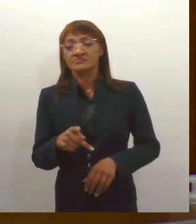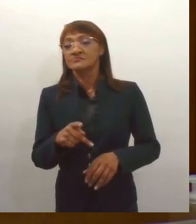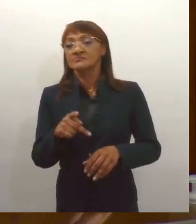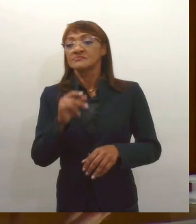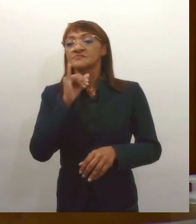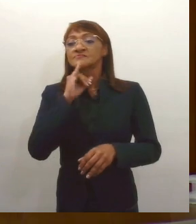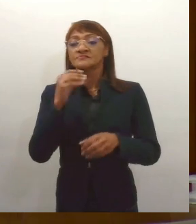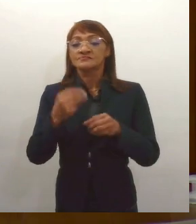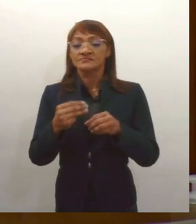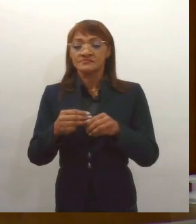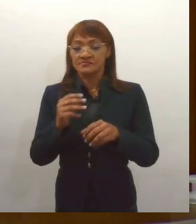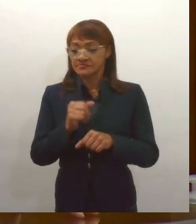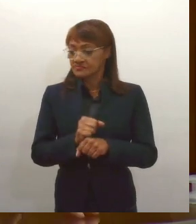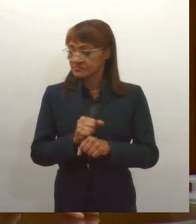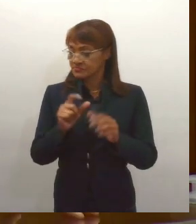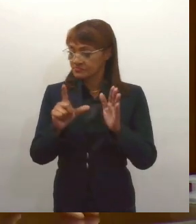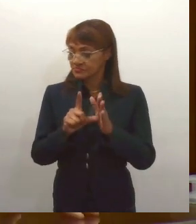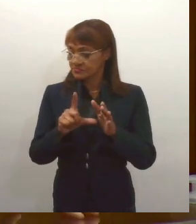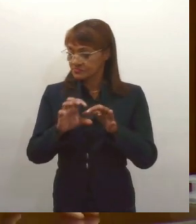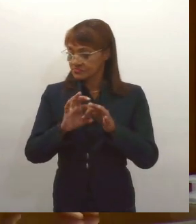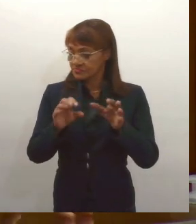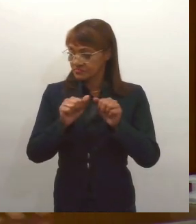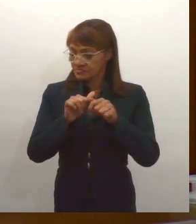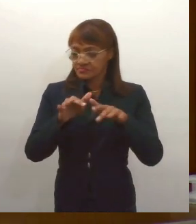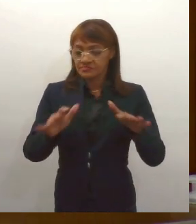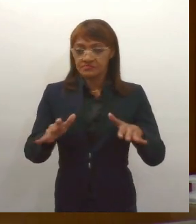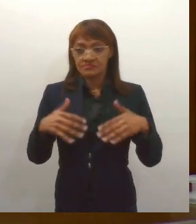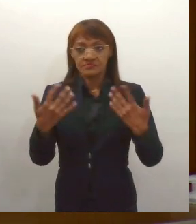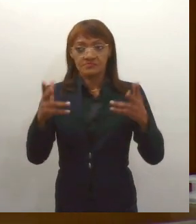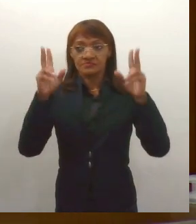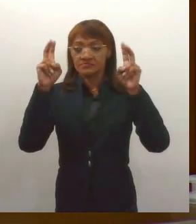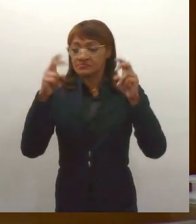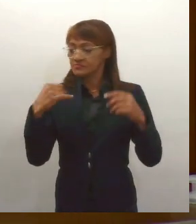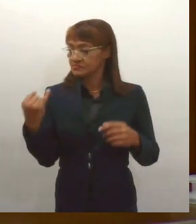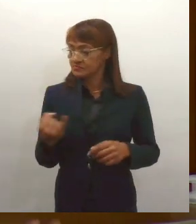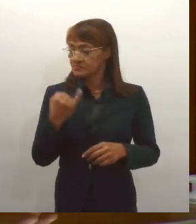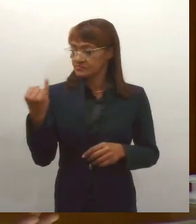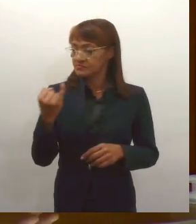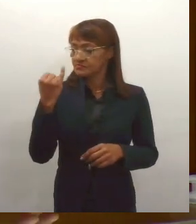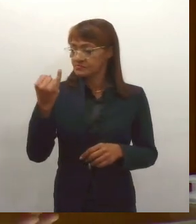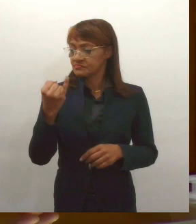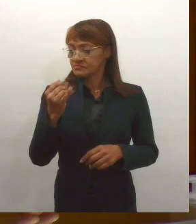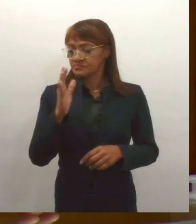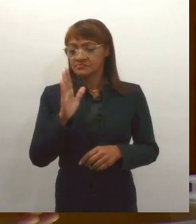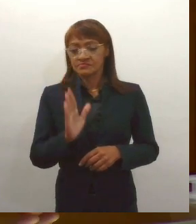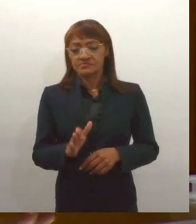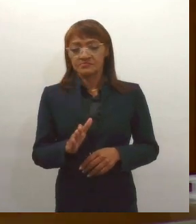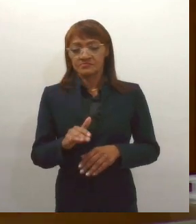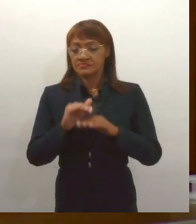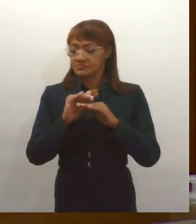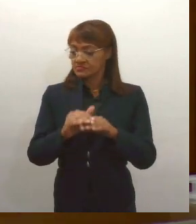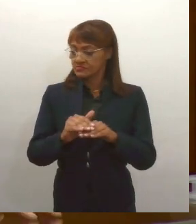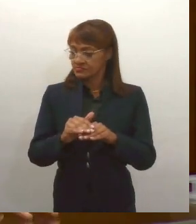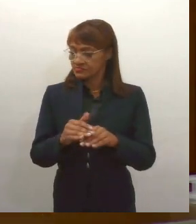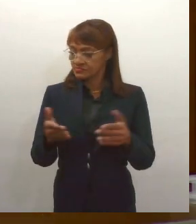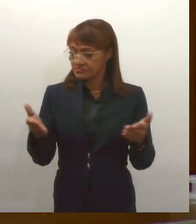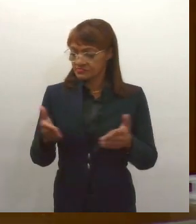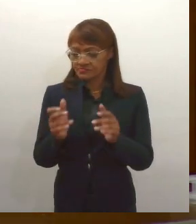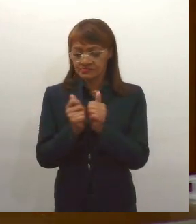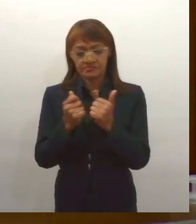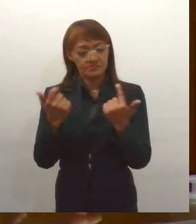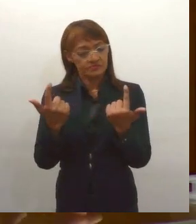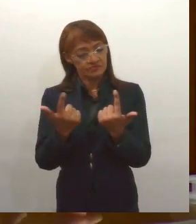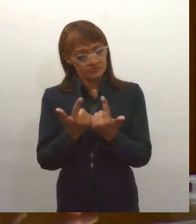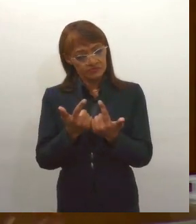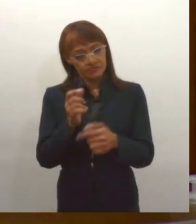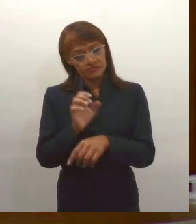pautas importantes assuntos importantes e eu queria deixar registrado aqui na Assembleia Legislativa do Estado de Sergipe o aplauso ao meu companheiro